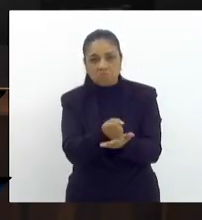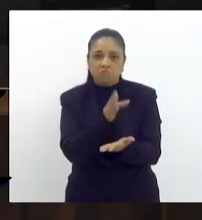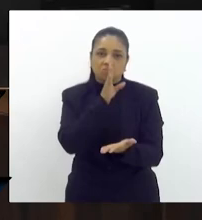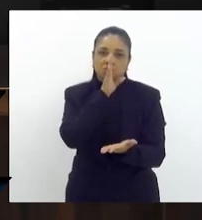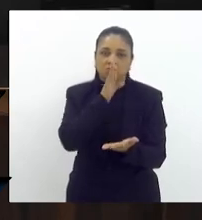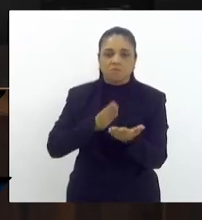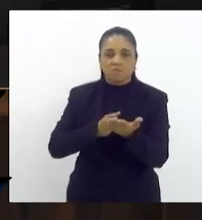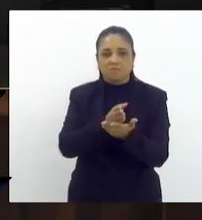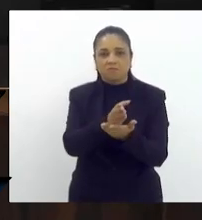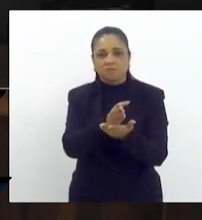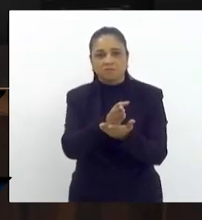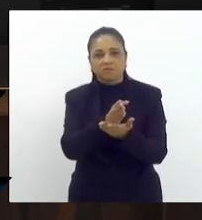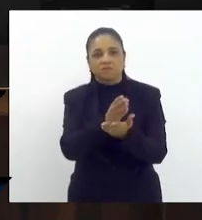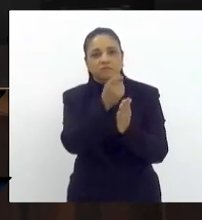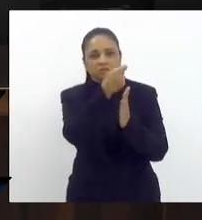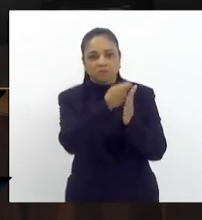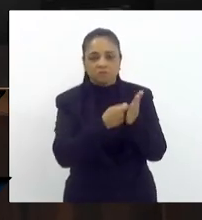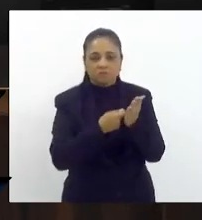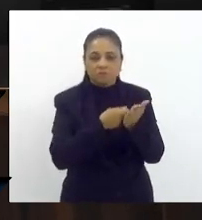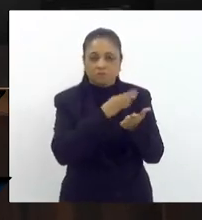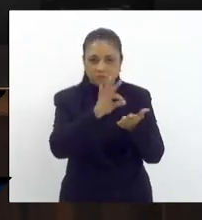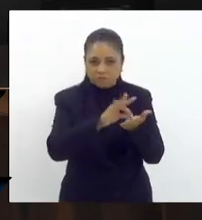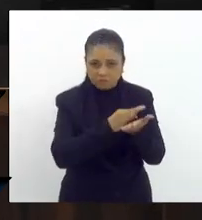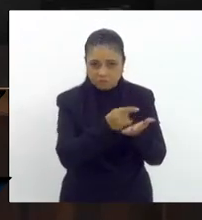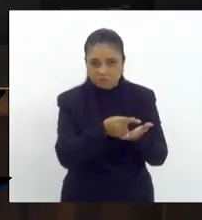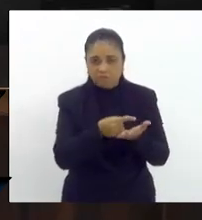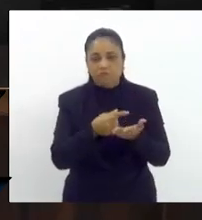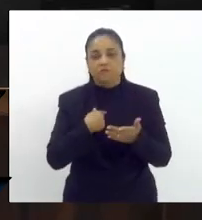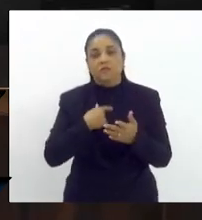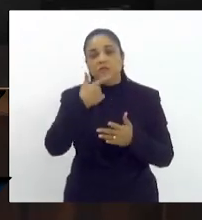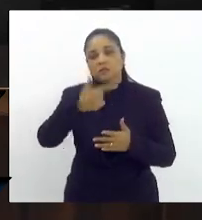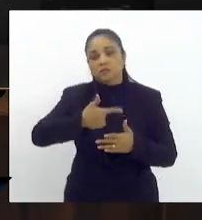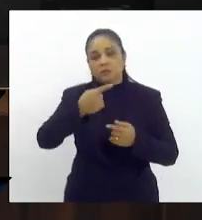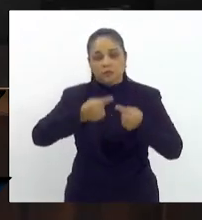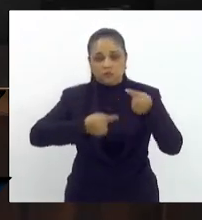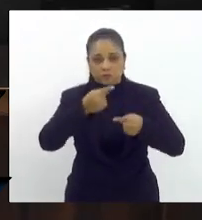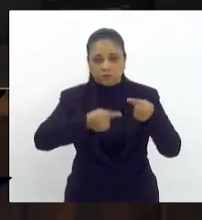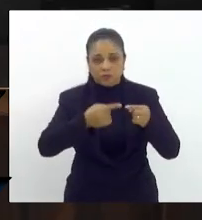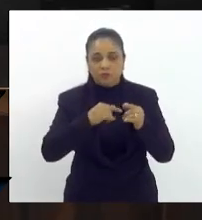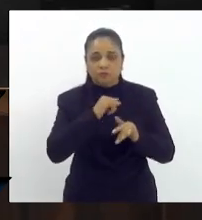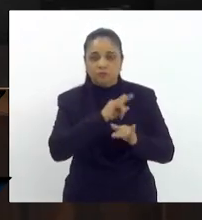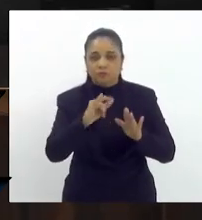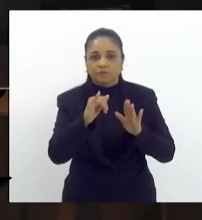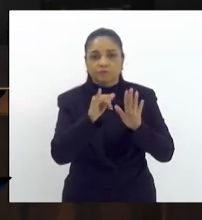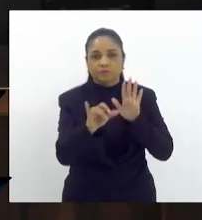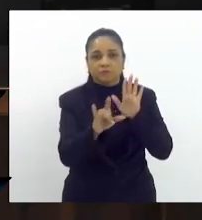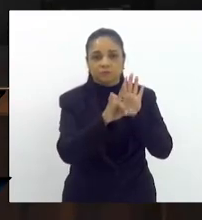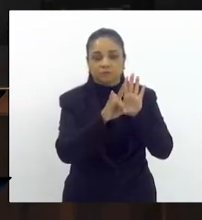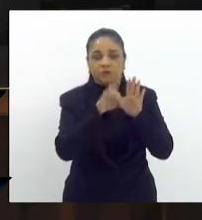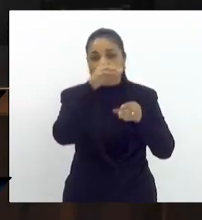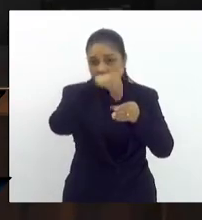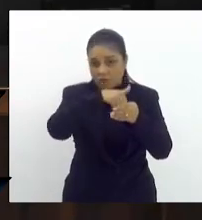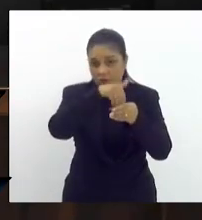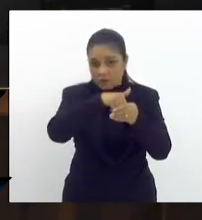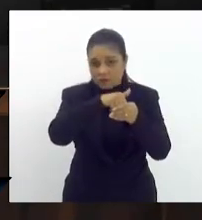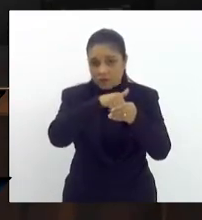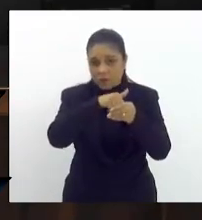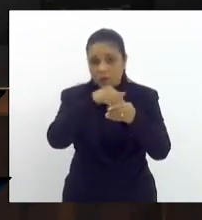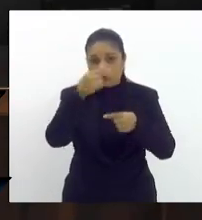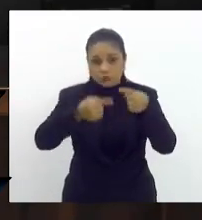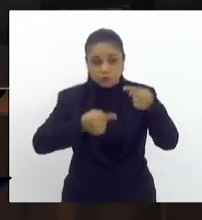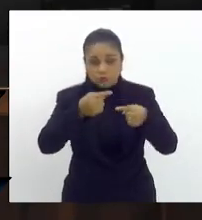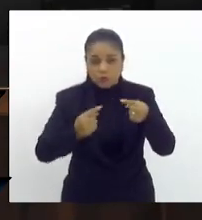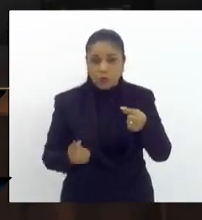aprovado vai a redação do vencido para segunda discussão anuncio em votação em discussão